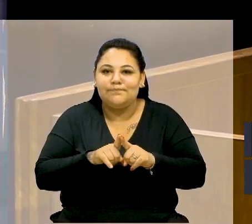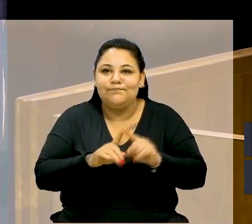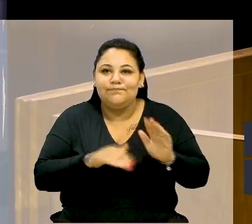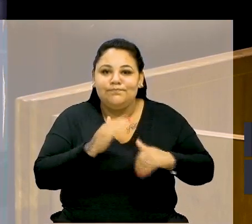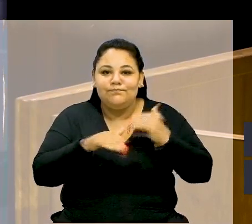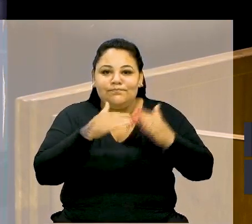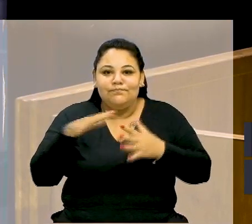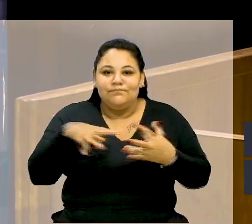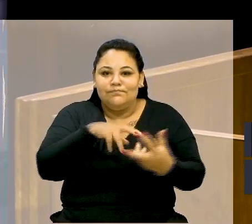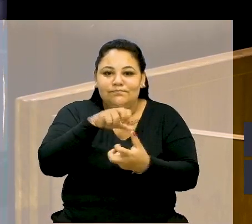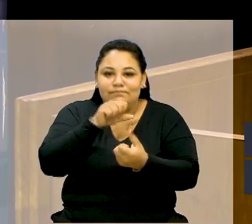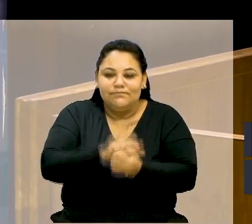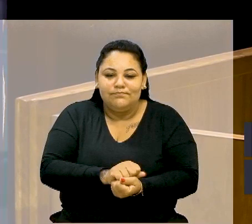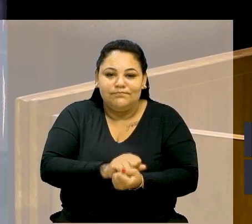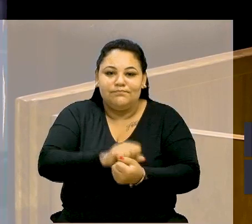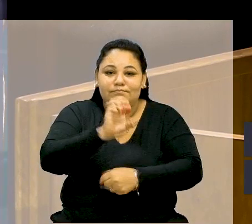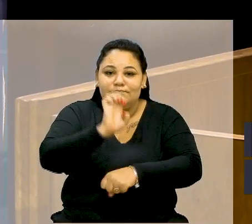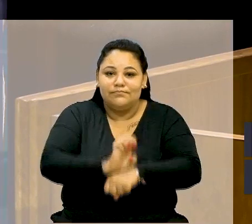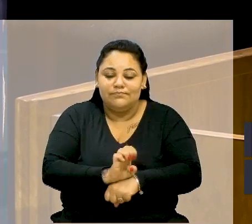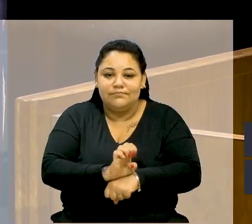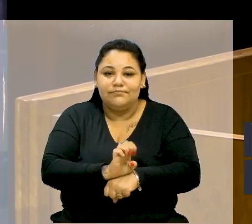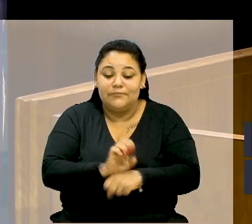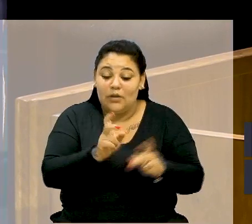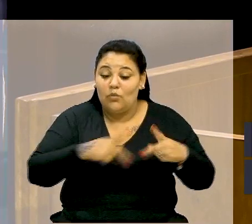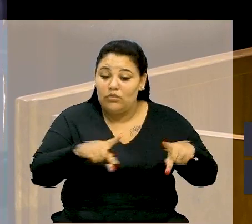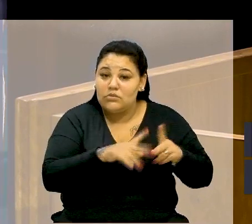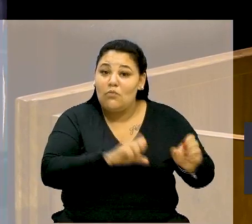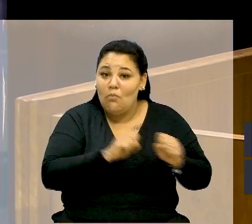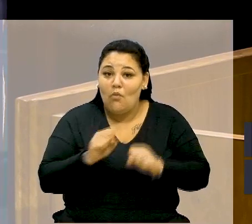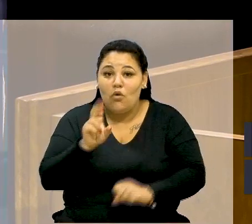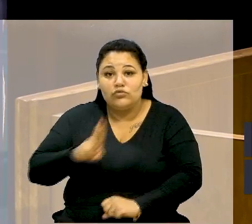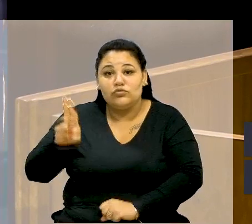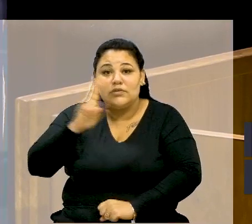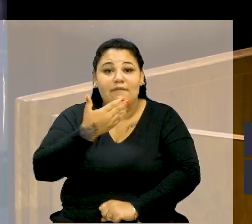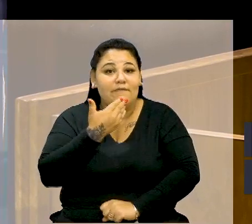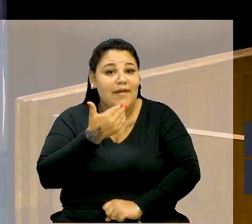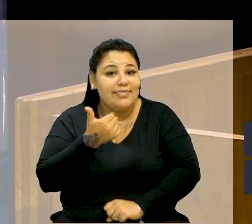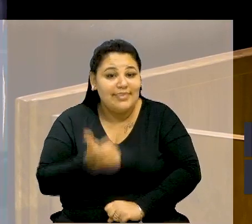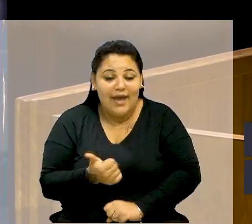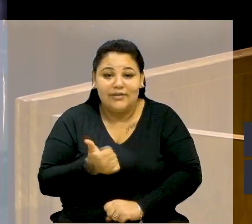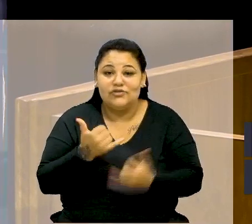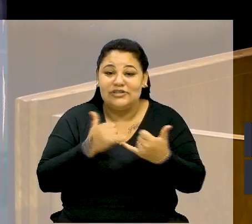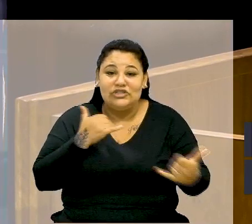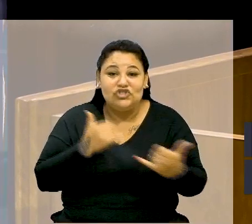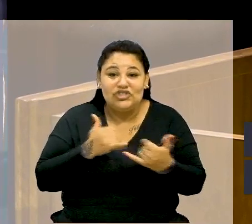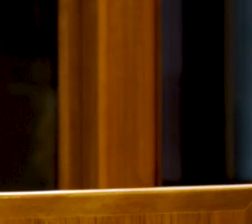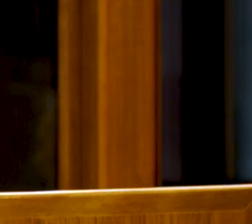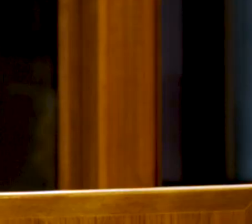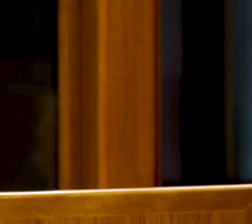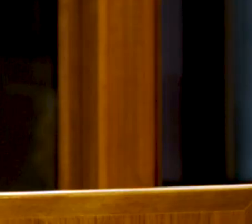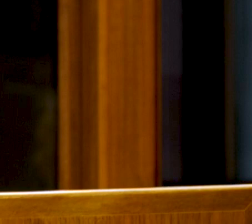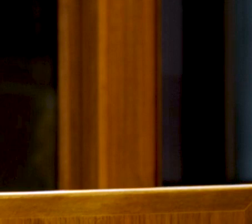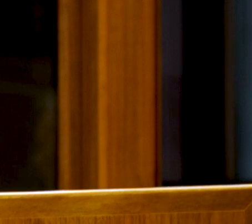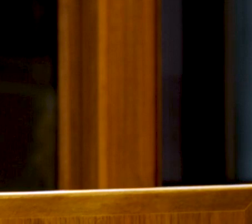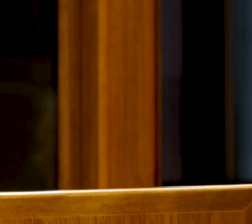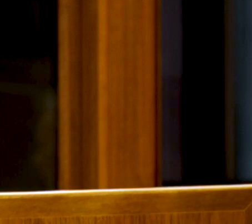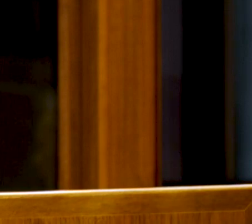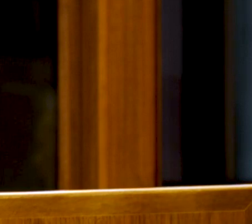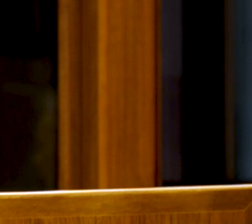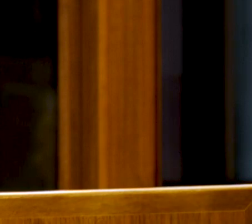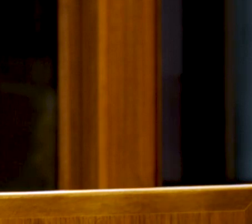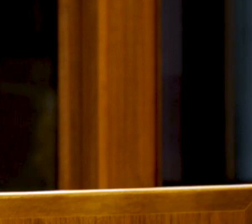no Estado, permitindo que a população usufrua dos benefícios de uma energia acessível e ambientalmente responsável. Os outros 2